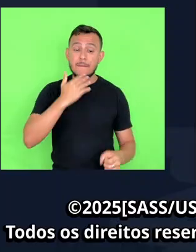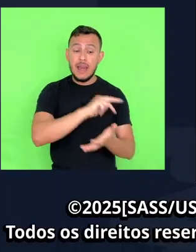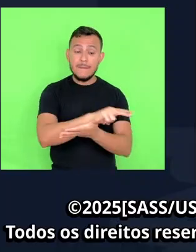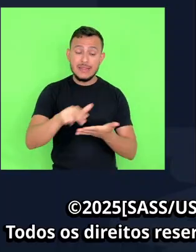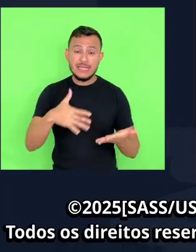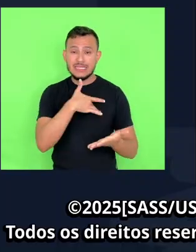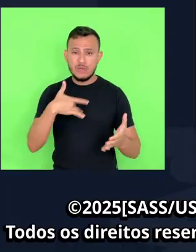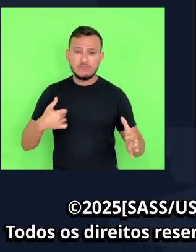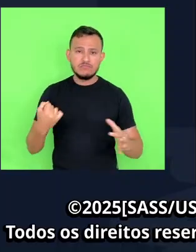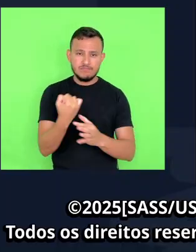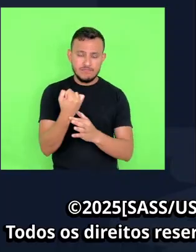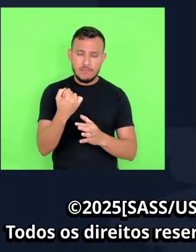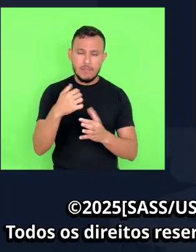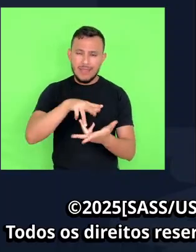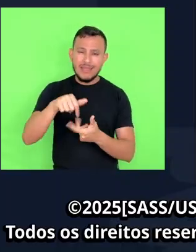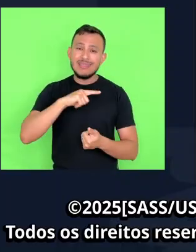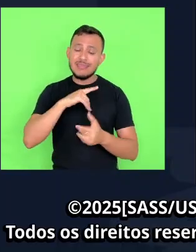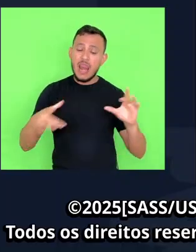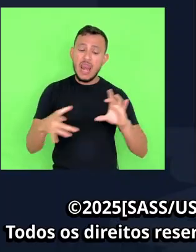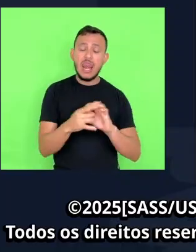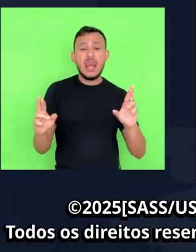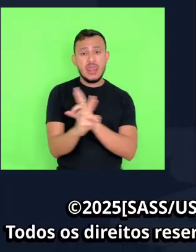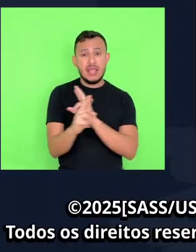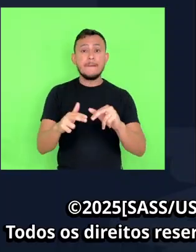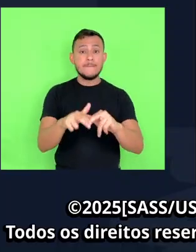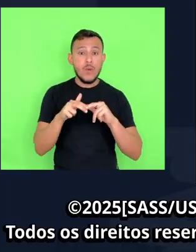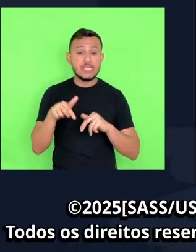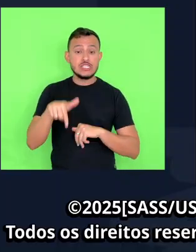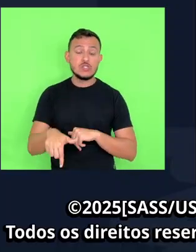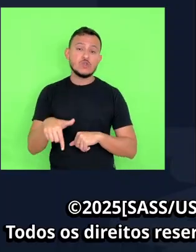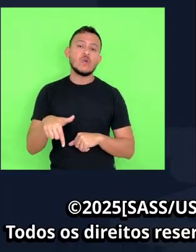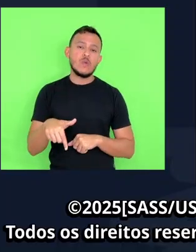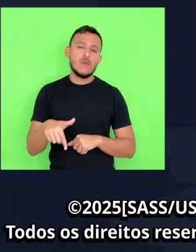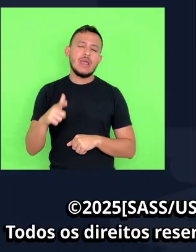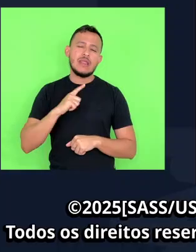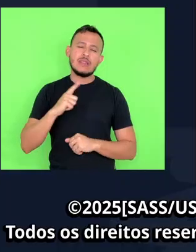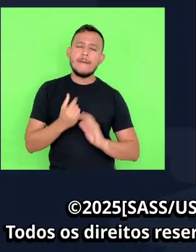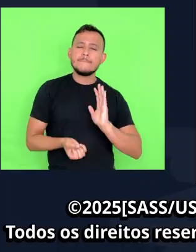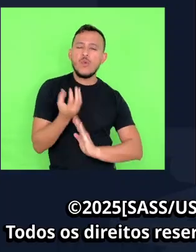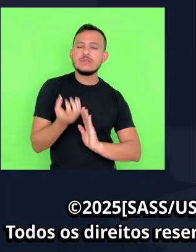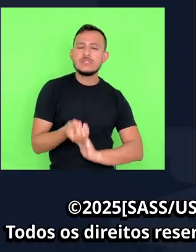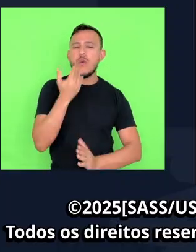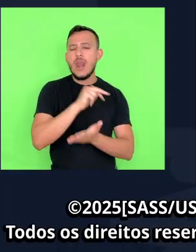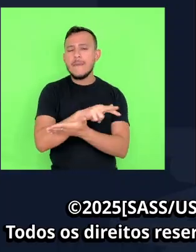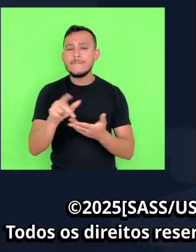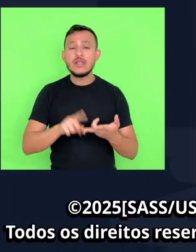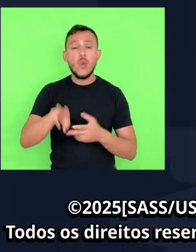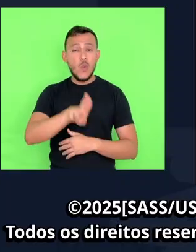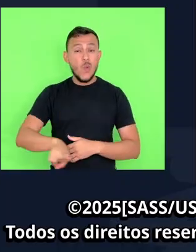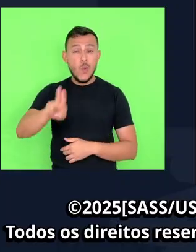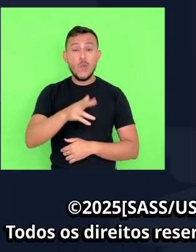e saúde planetária estão interligados, porque as práticas atuais de produção de alimentos, de consumo